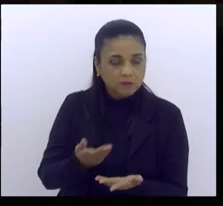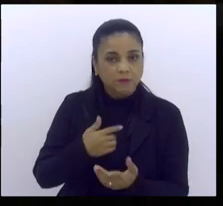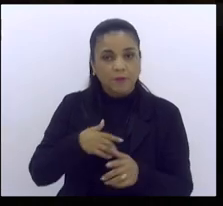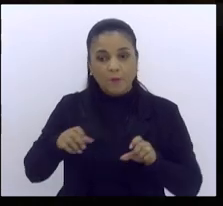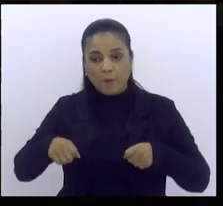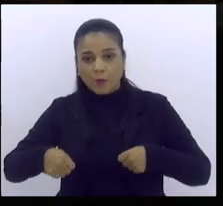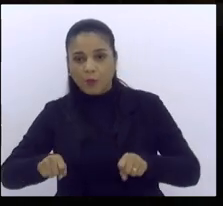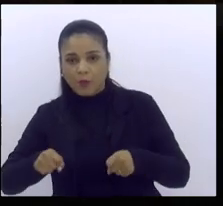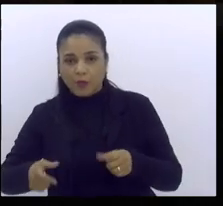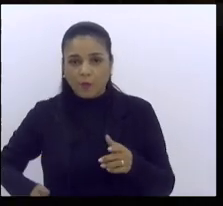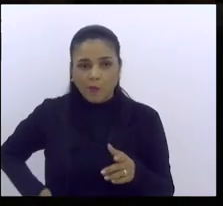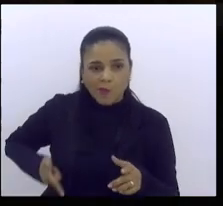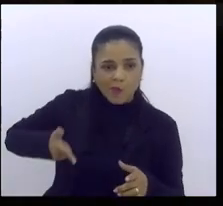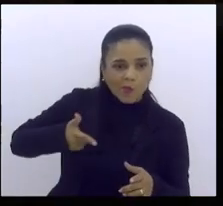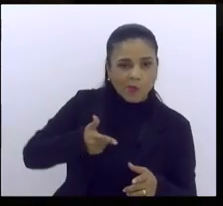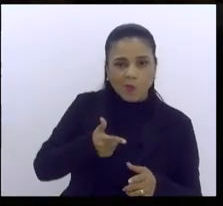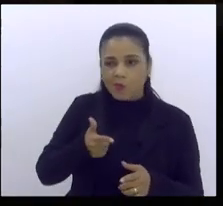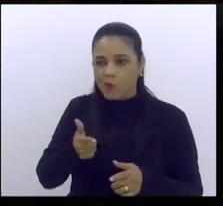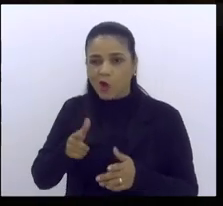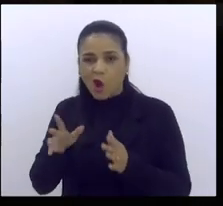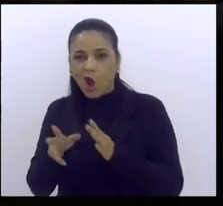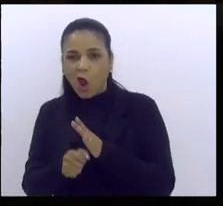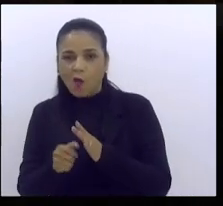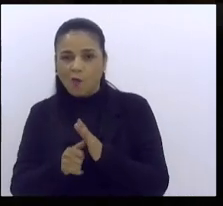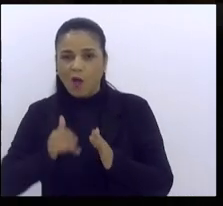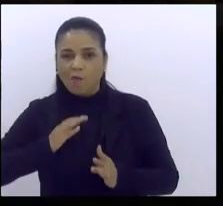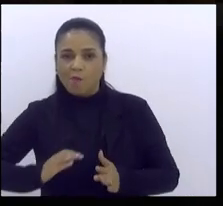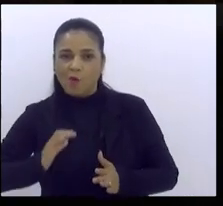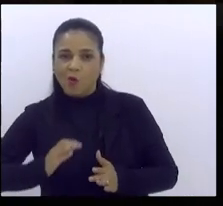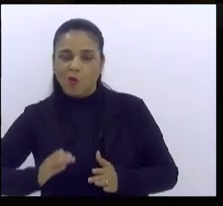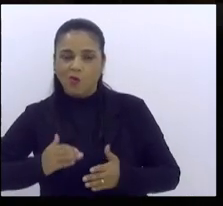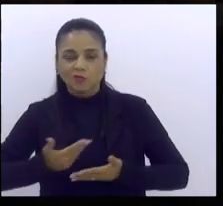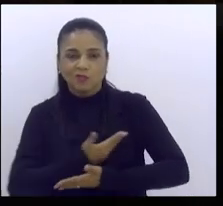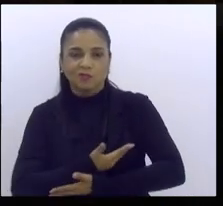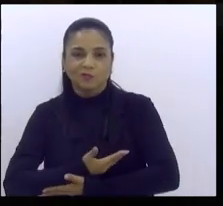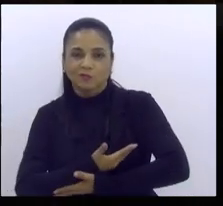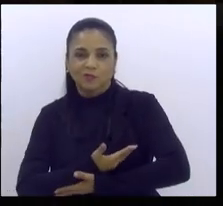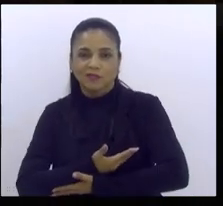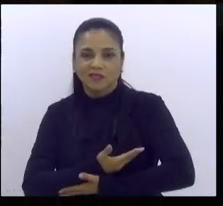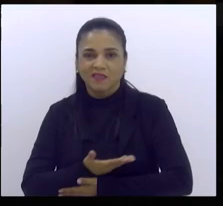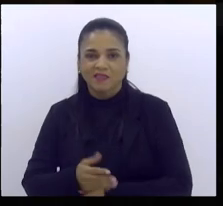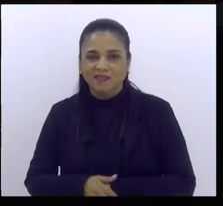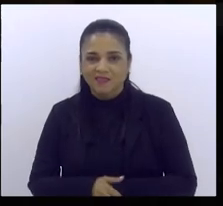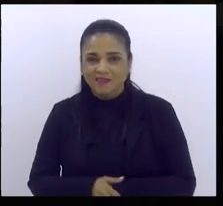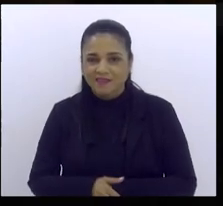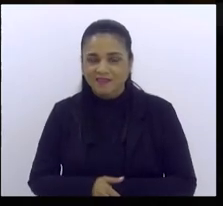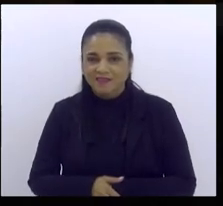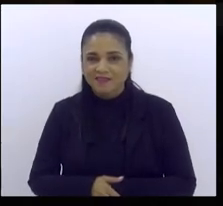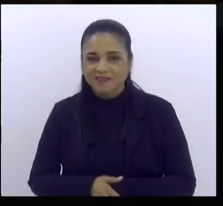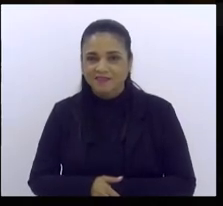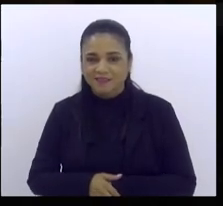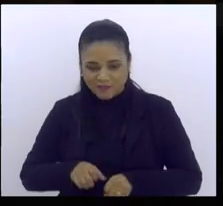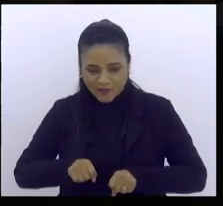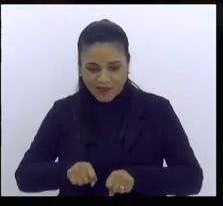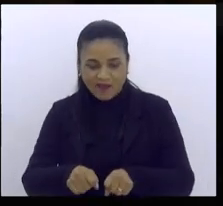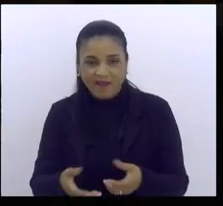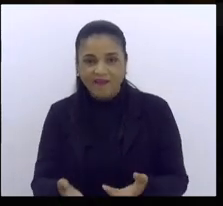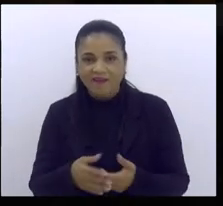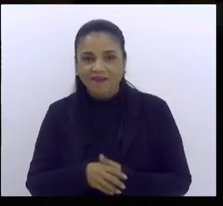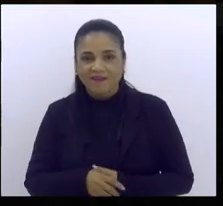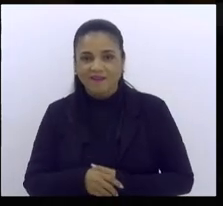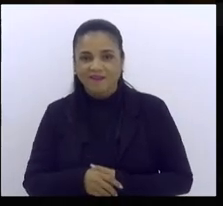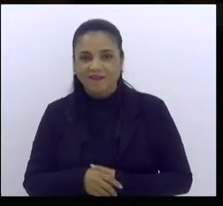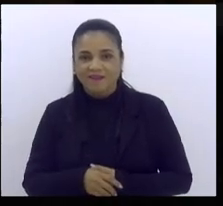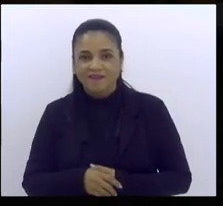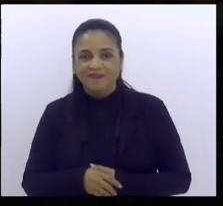motoqueiro armado que roubou a bolsa do neném que estava no carrinho,